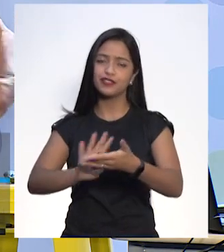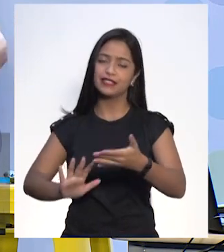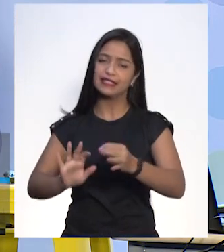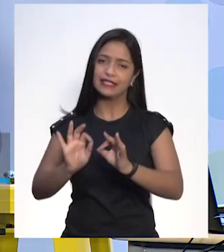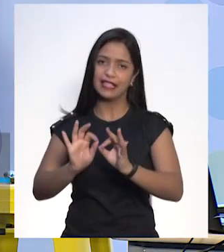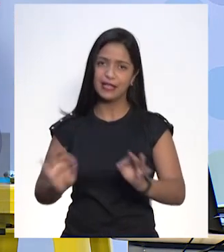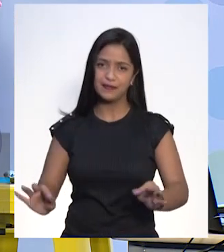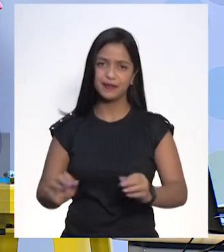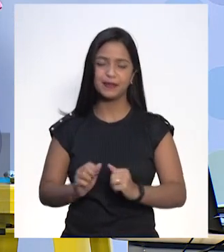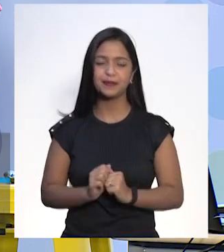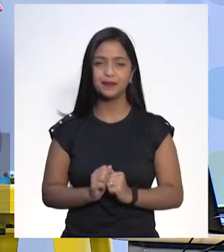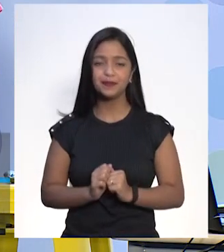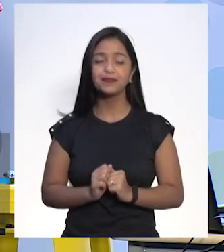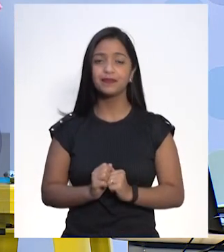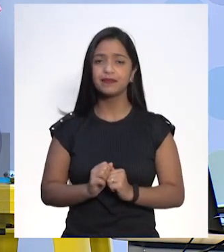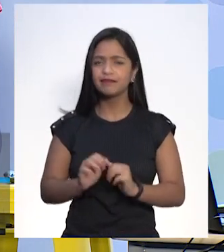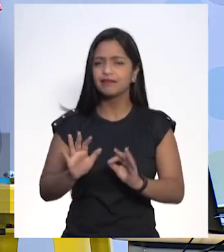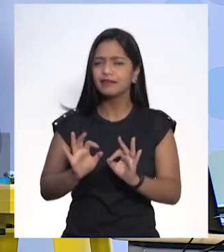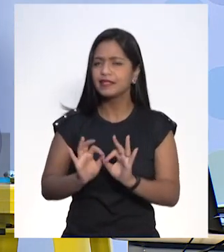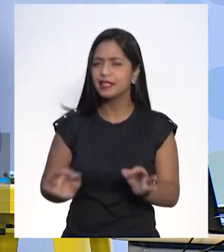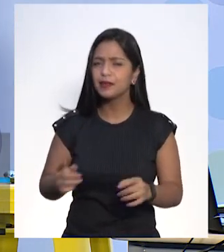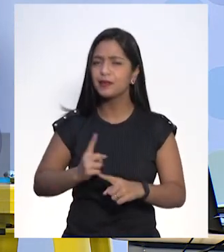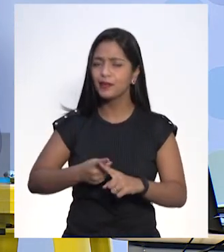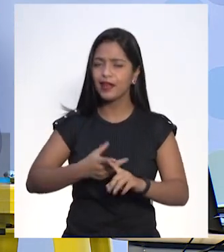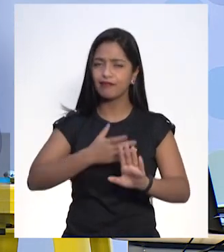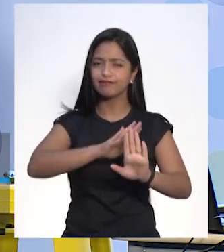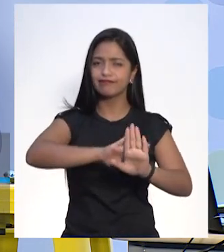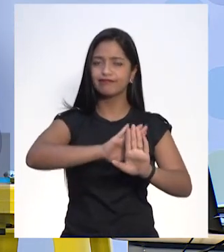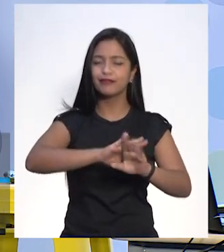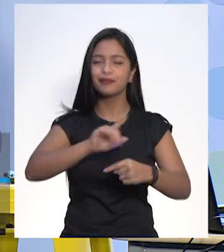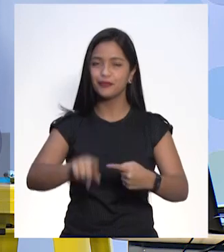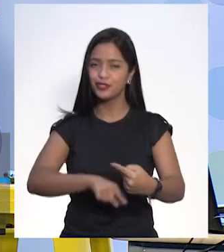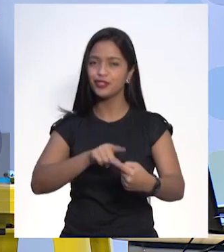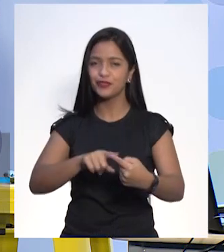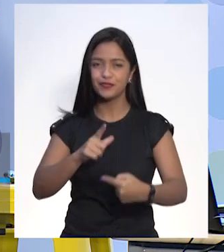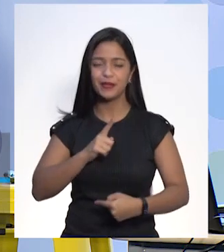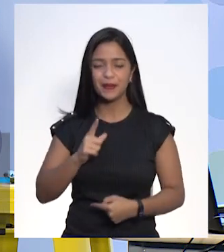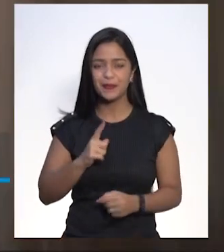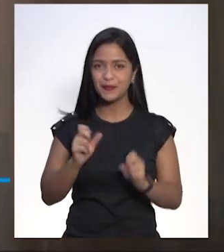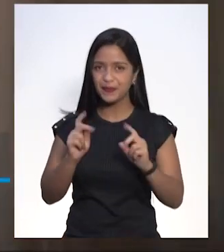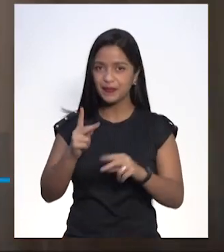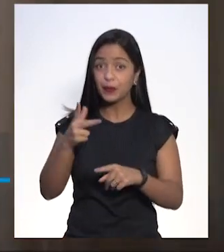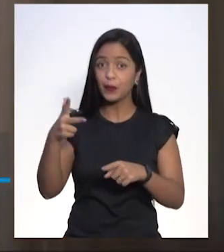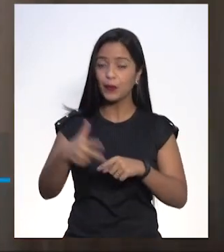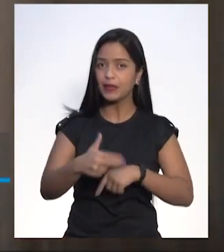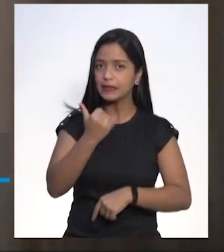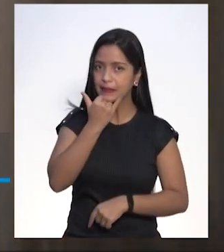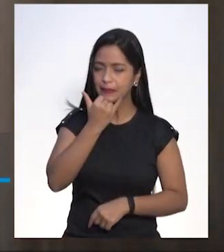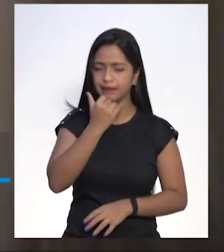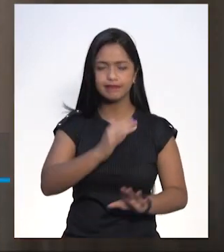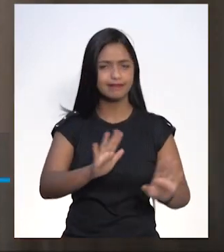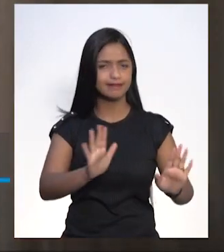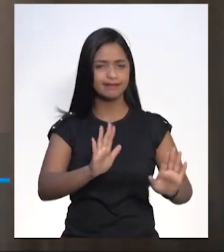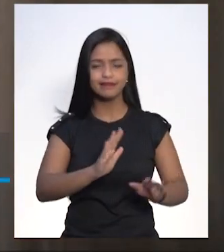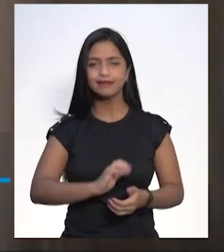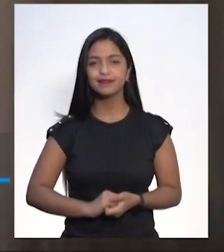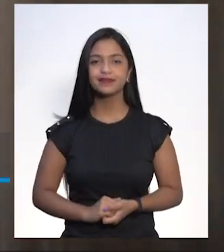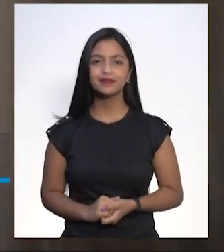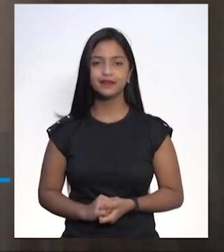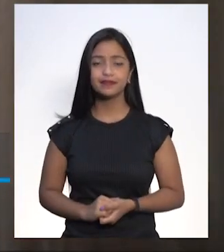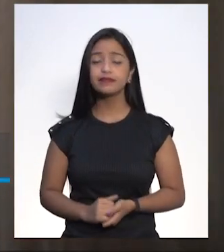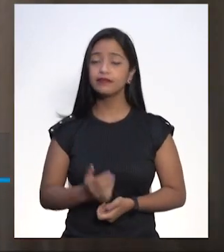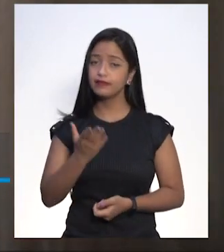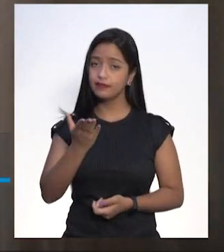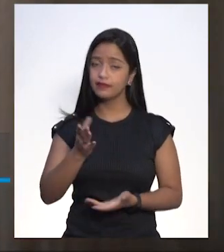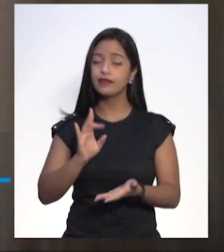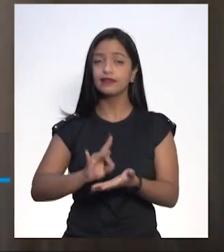mas ela tem todo um propósito por trás. É isso, Ale, desculpa. Imagina, sem problema nenhum. Isso é